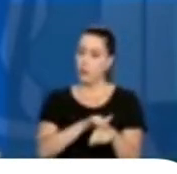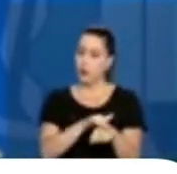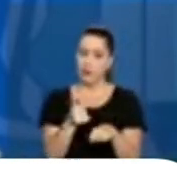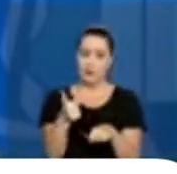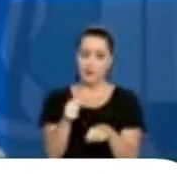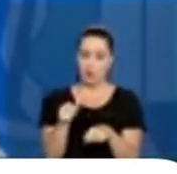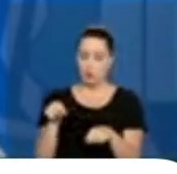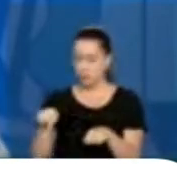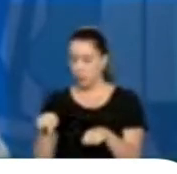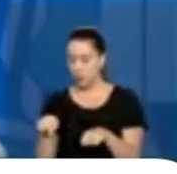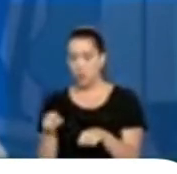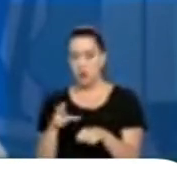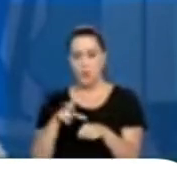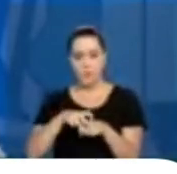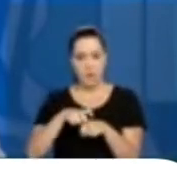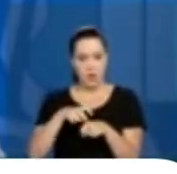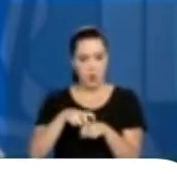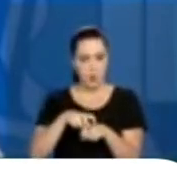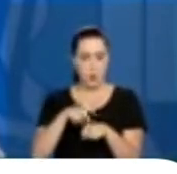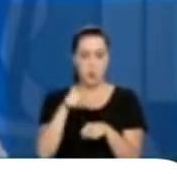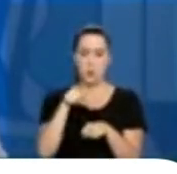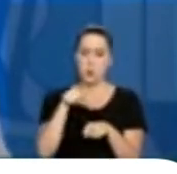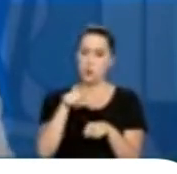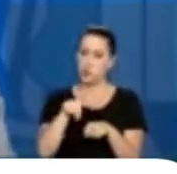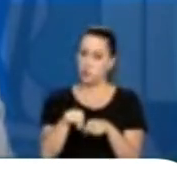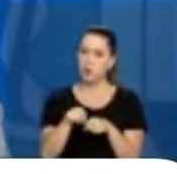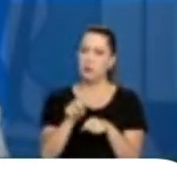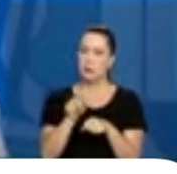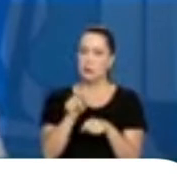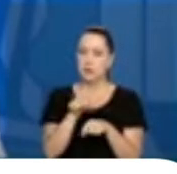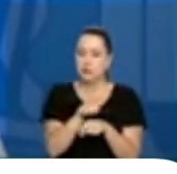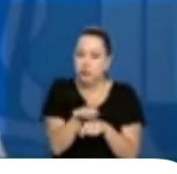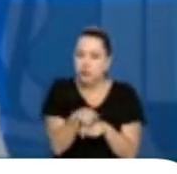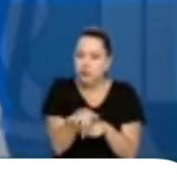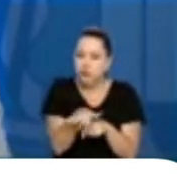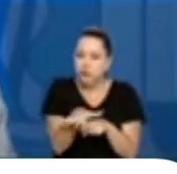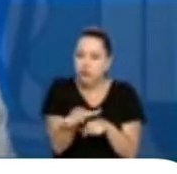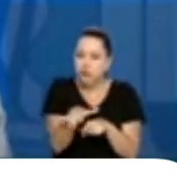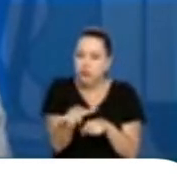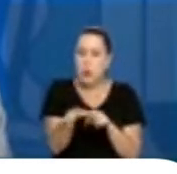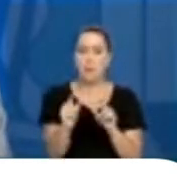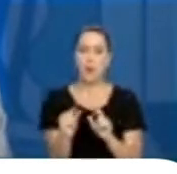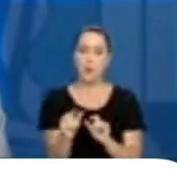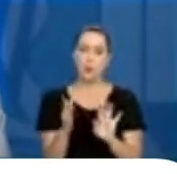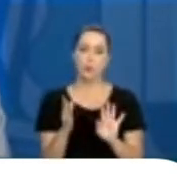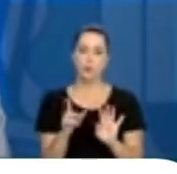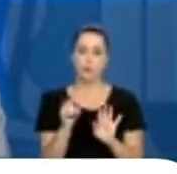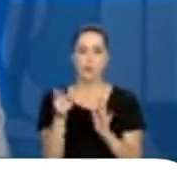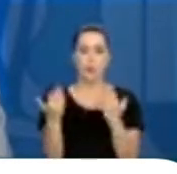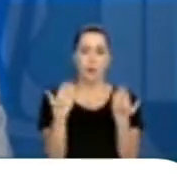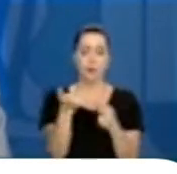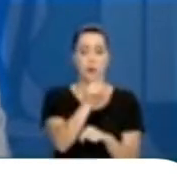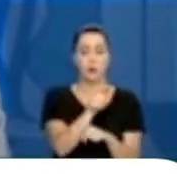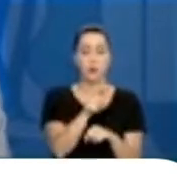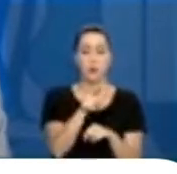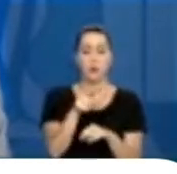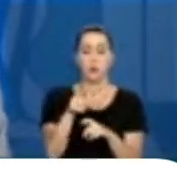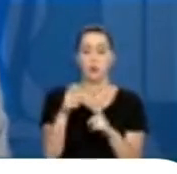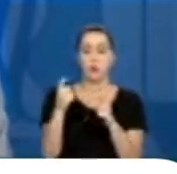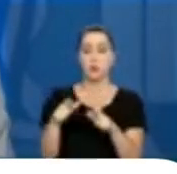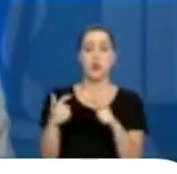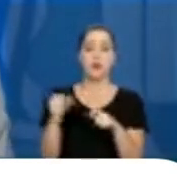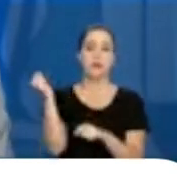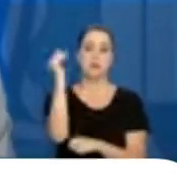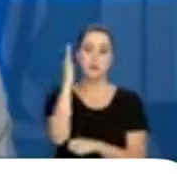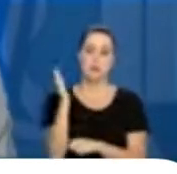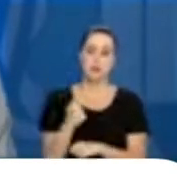está circulando, o vírus não está circulando tão intensamente como está circulando em outras regiões do Brasil. Eu creio que nós teremos